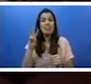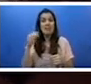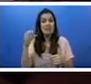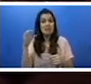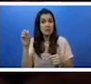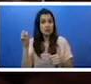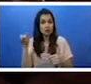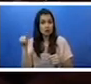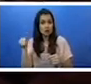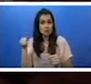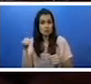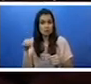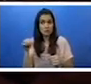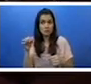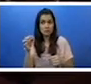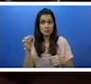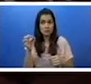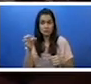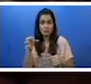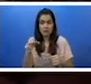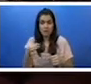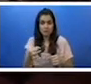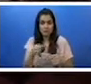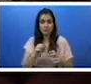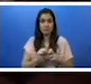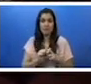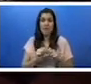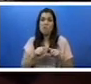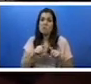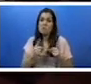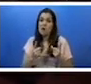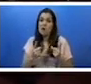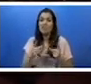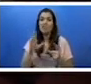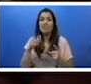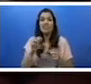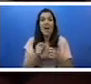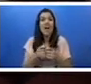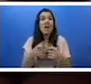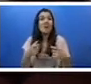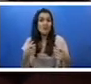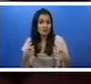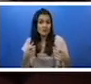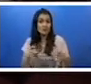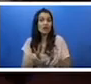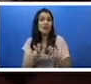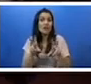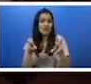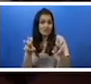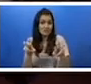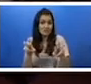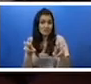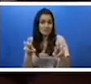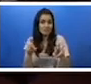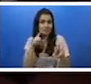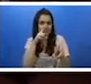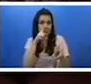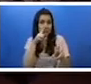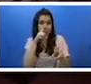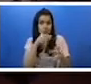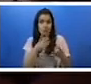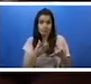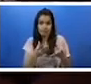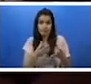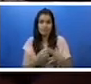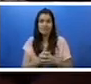centímetros. É mais ou menos desse tamanhozinho. Mas era um caroço já grande, considerado perigoso já. E quando